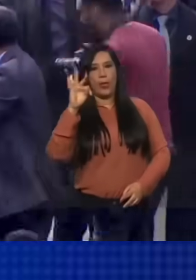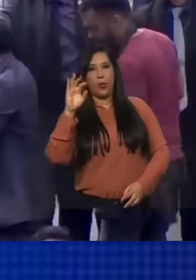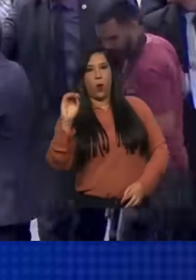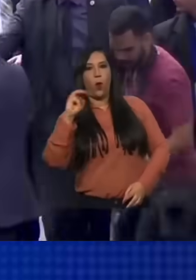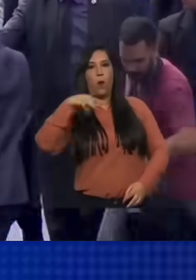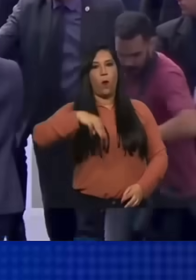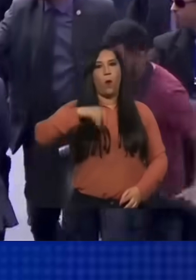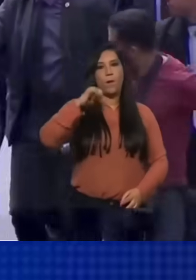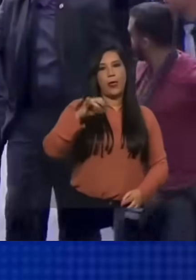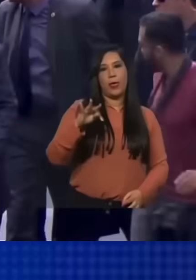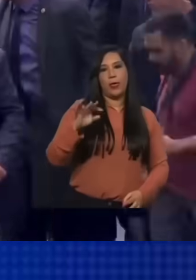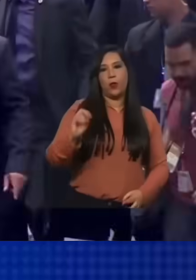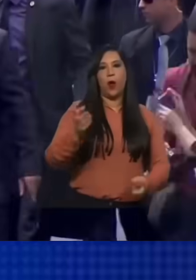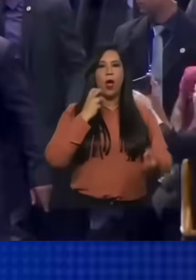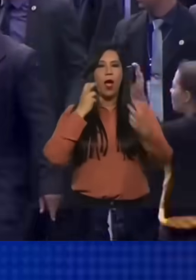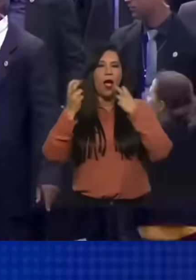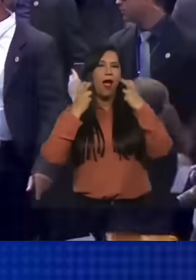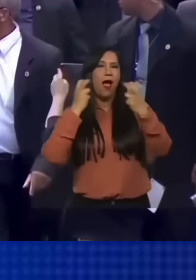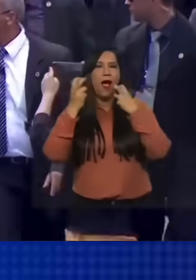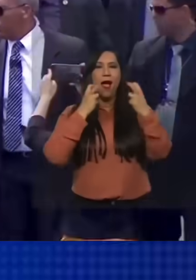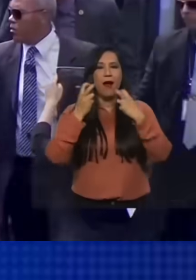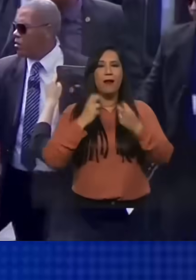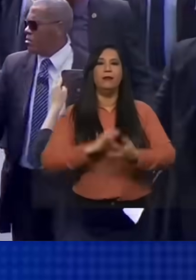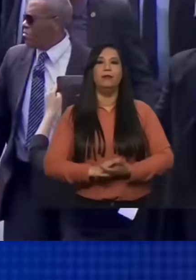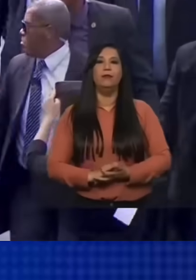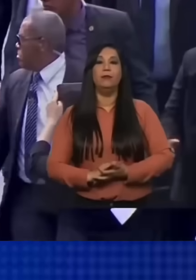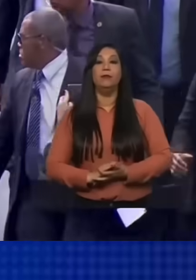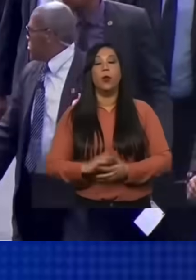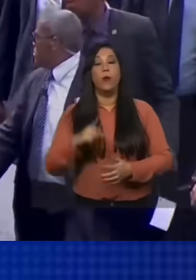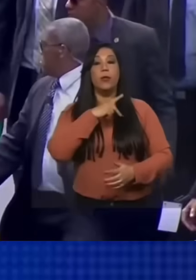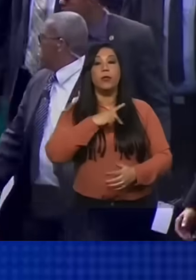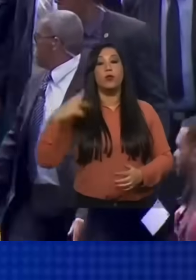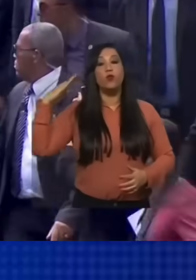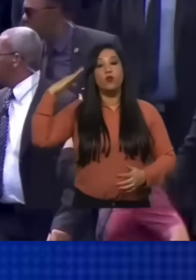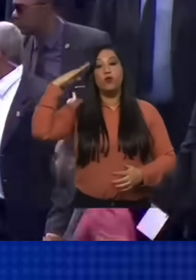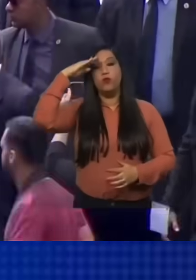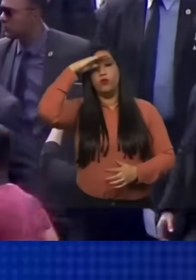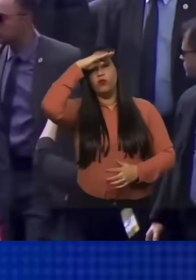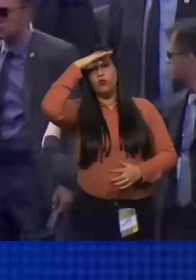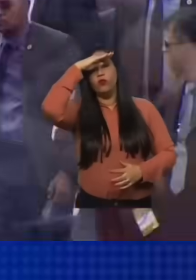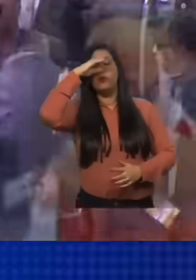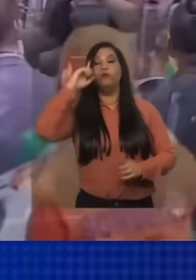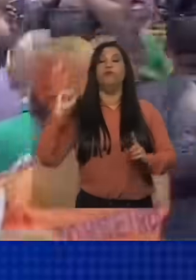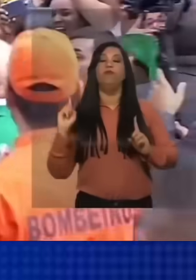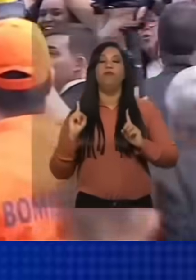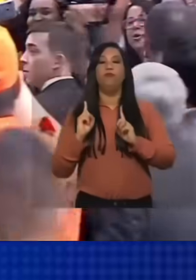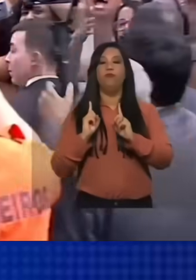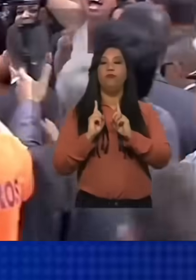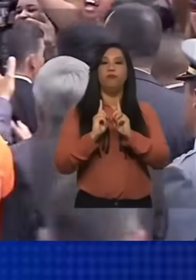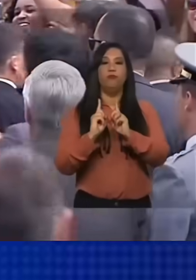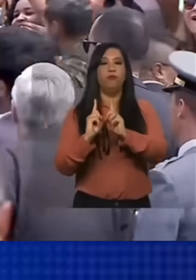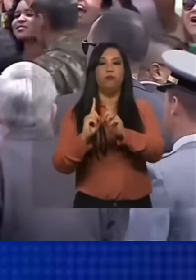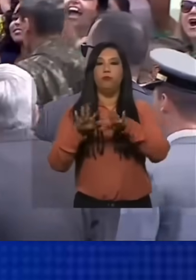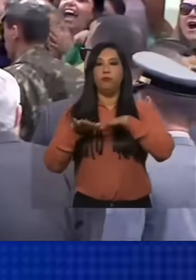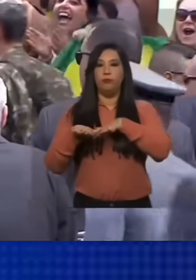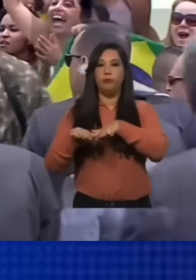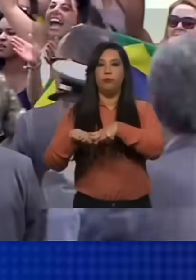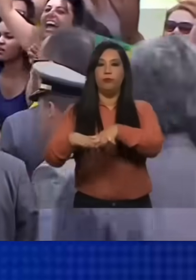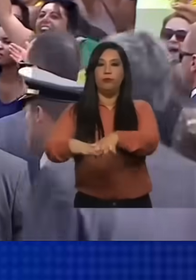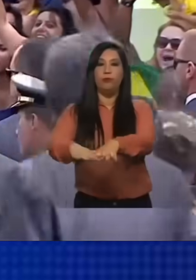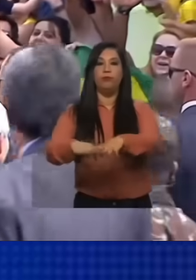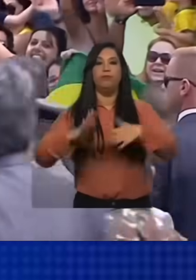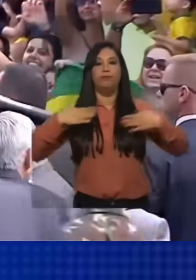caminhando aqui pela esplanada, está próximo ali das pessoas. E está confiando na segurança, né?